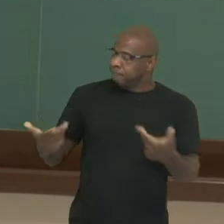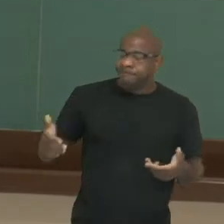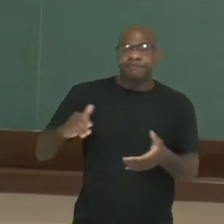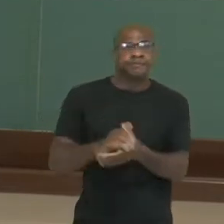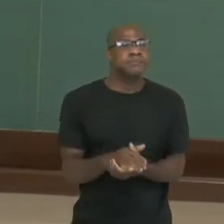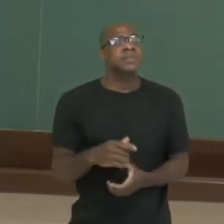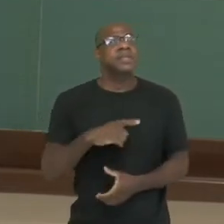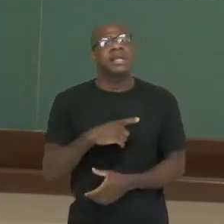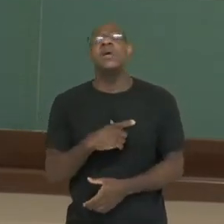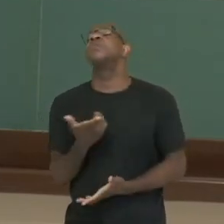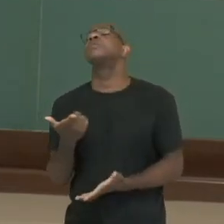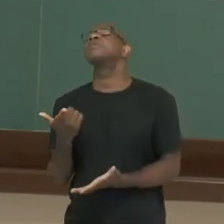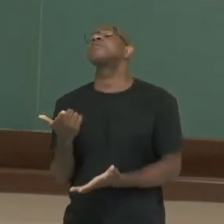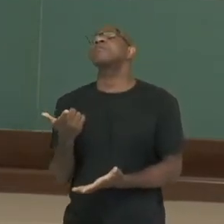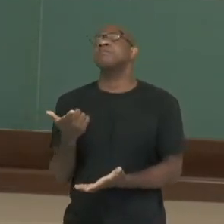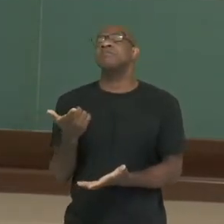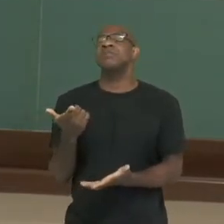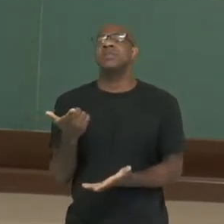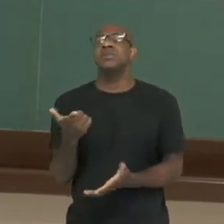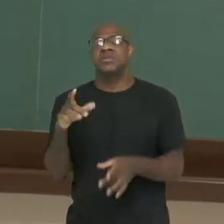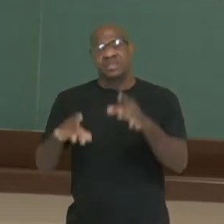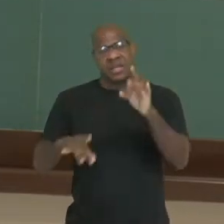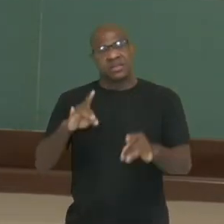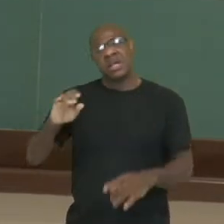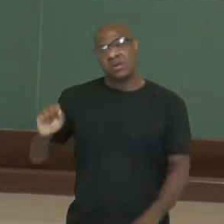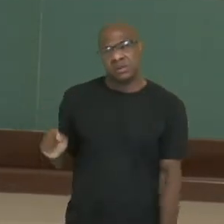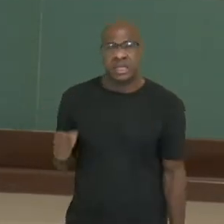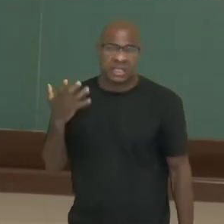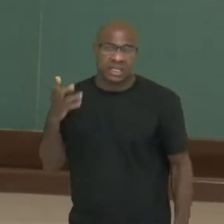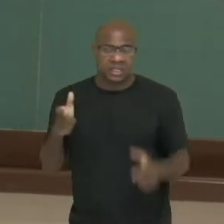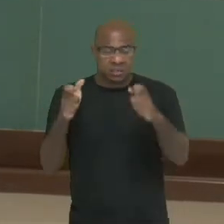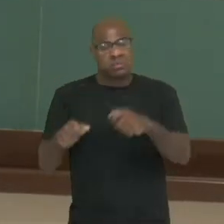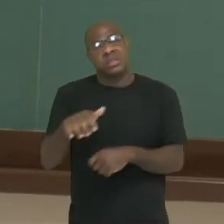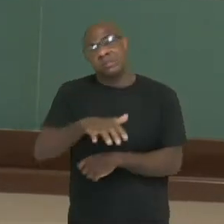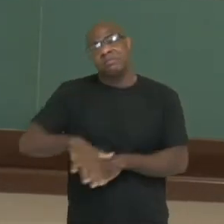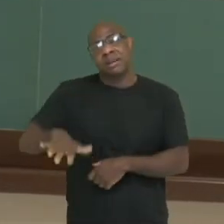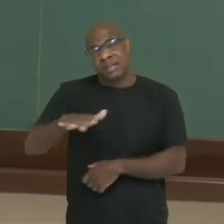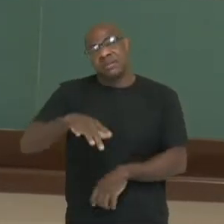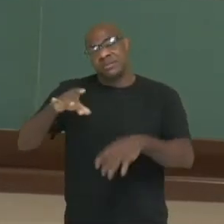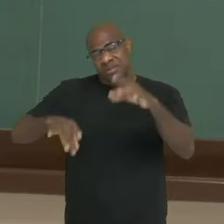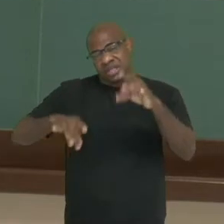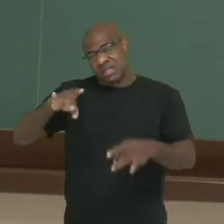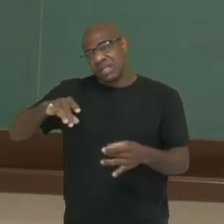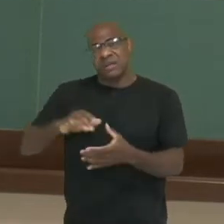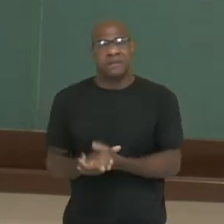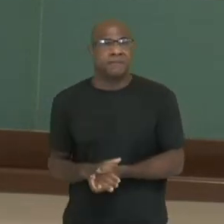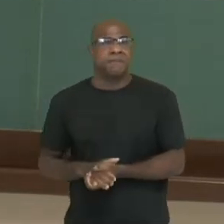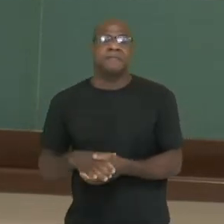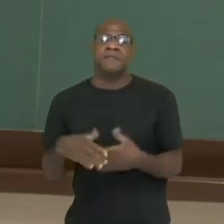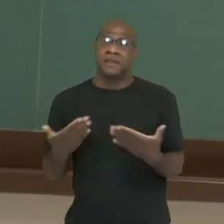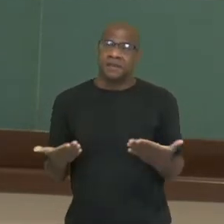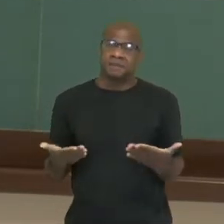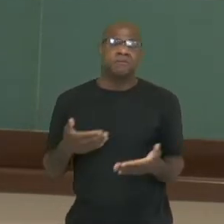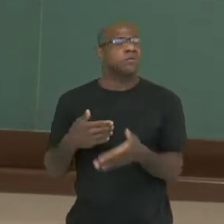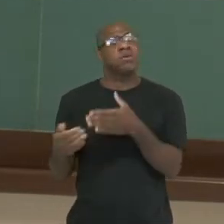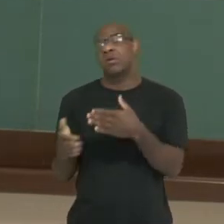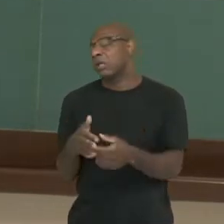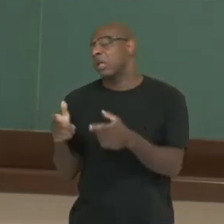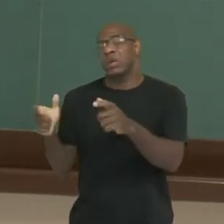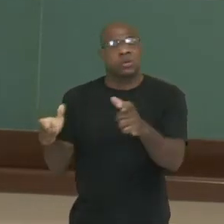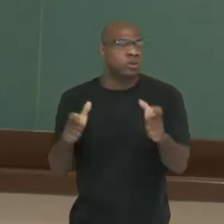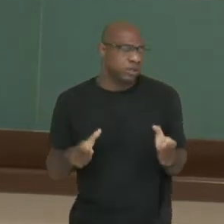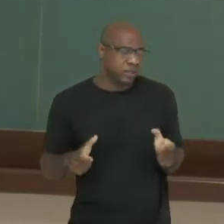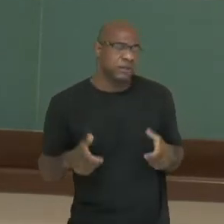que acontece, né, num espaço teatral, né, o teatro de arena, enfim, vários